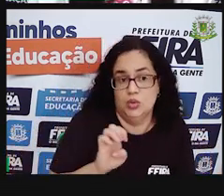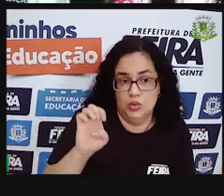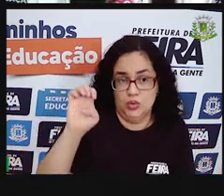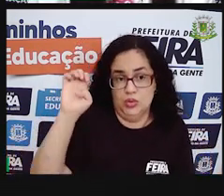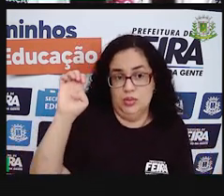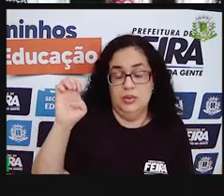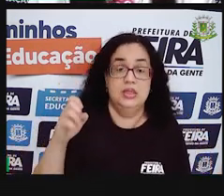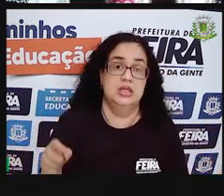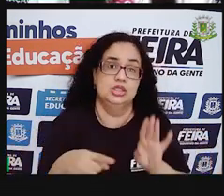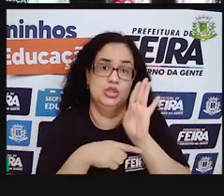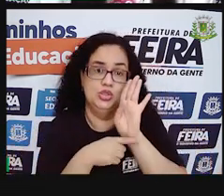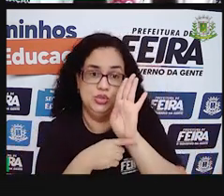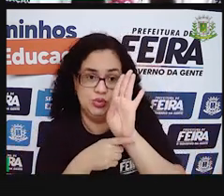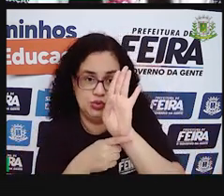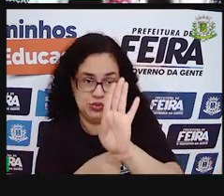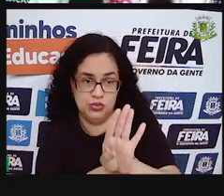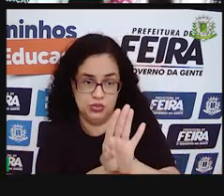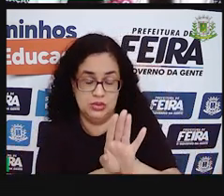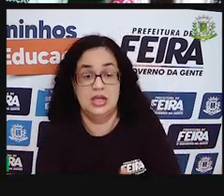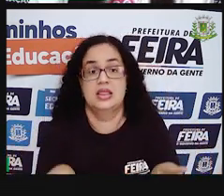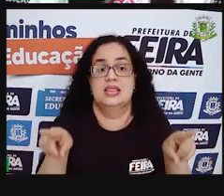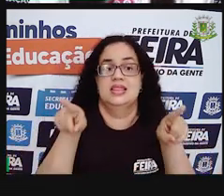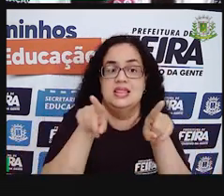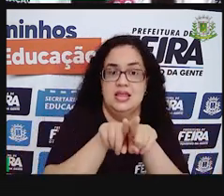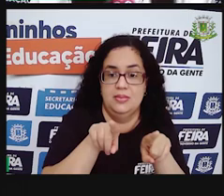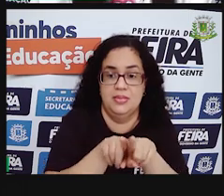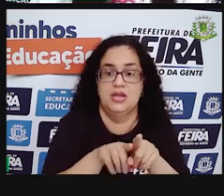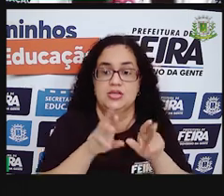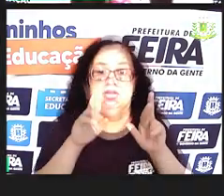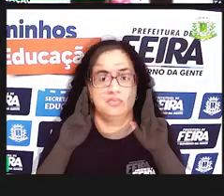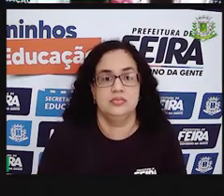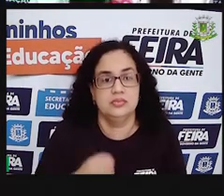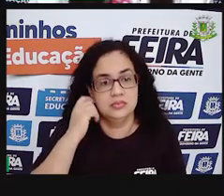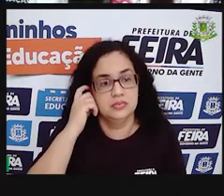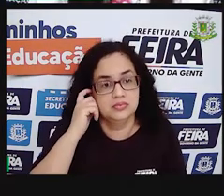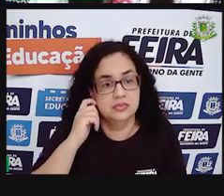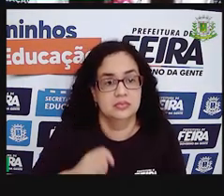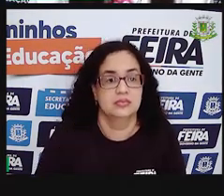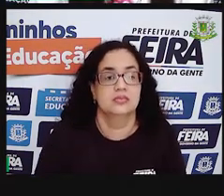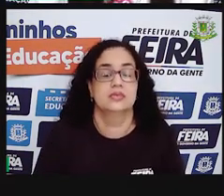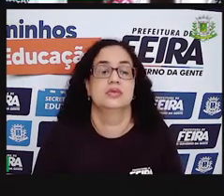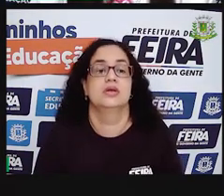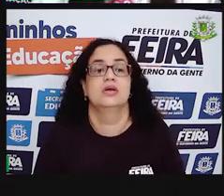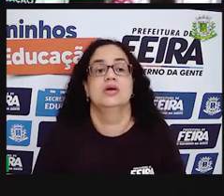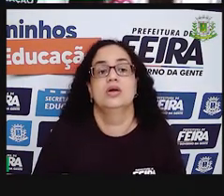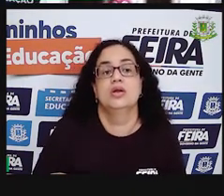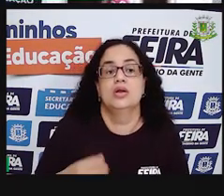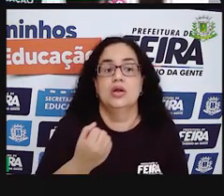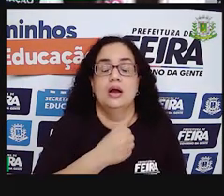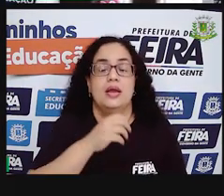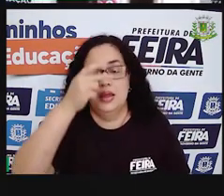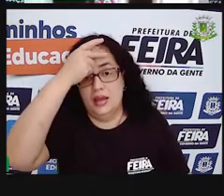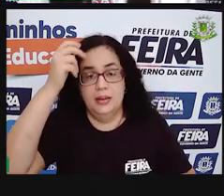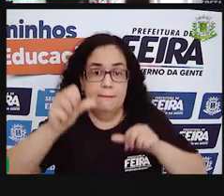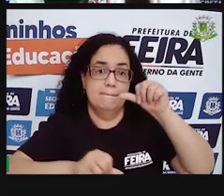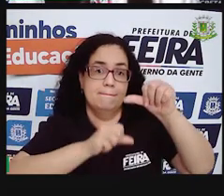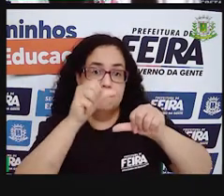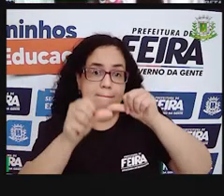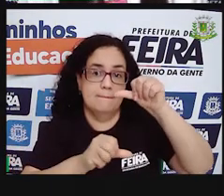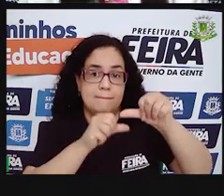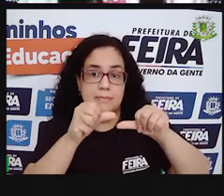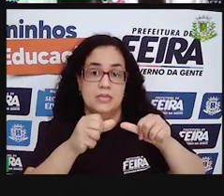trouxeram aí contribuições de forma também diferentes. Por serem nômades, os ciganos